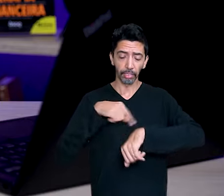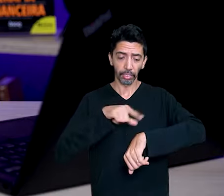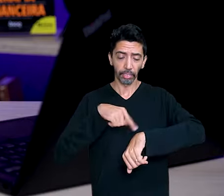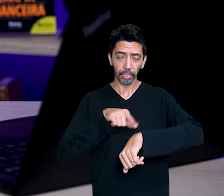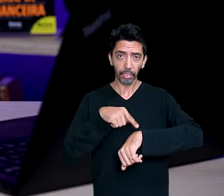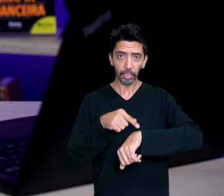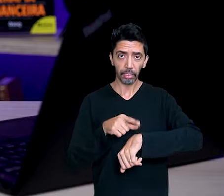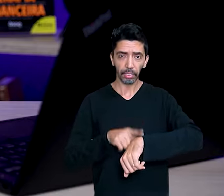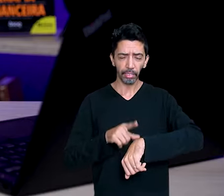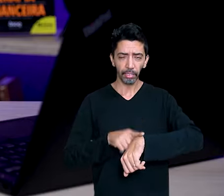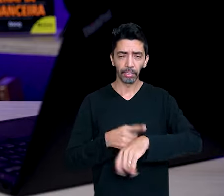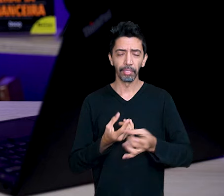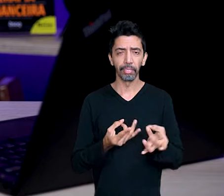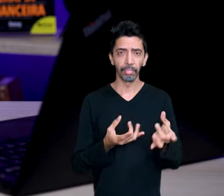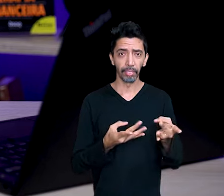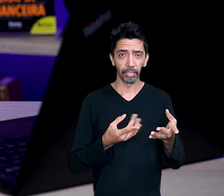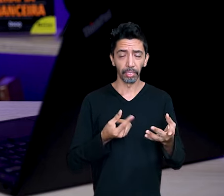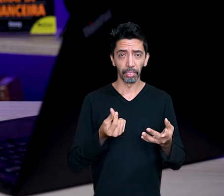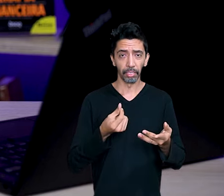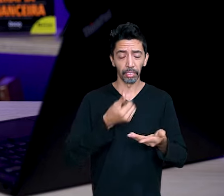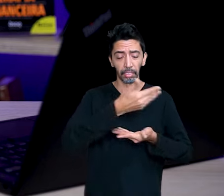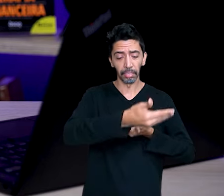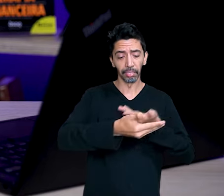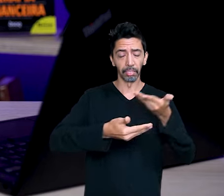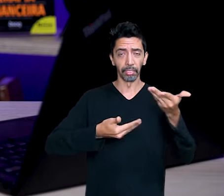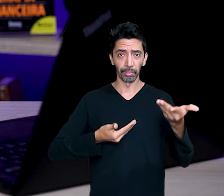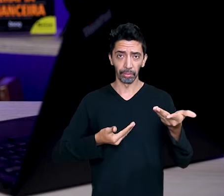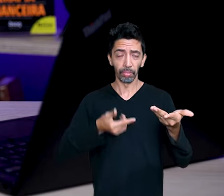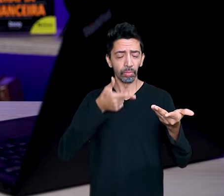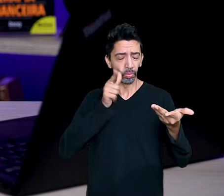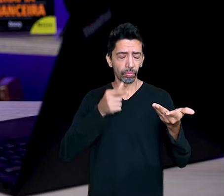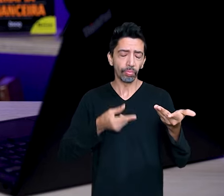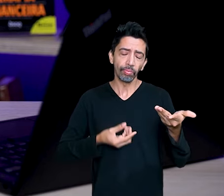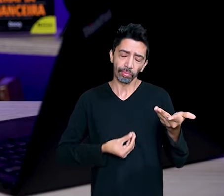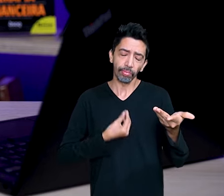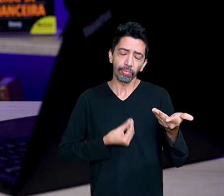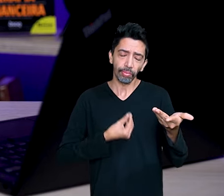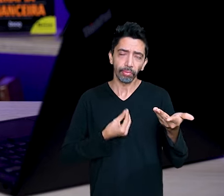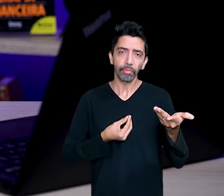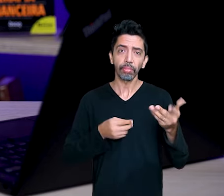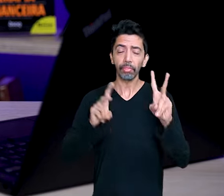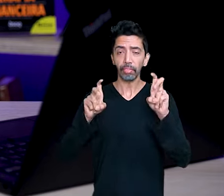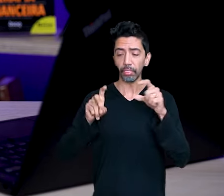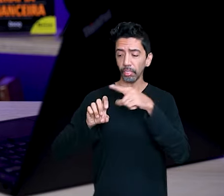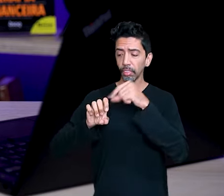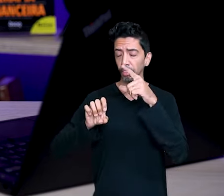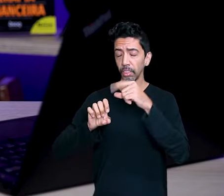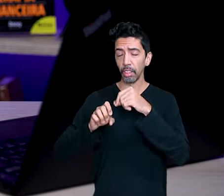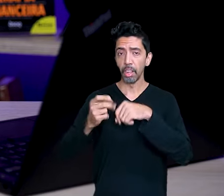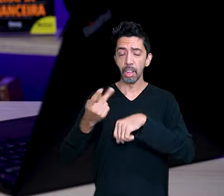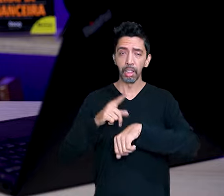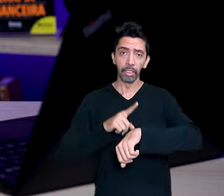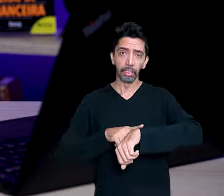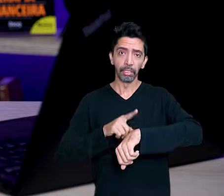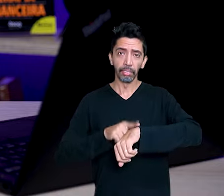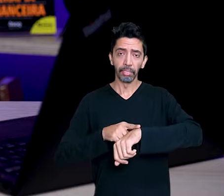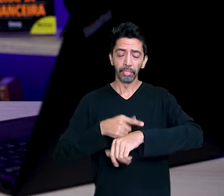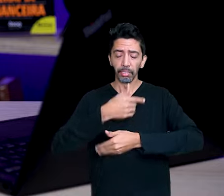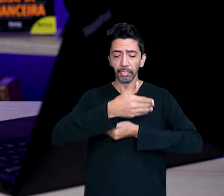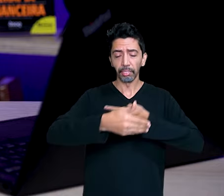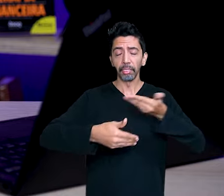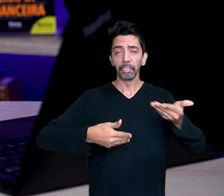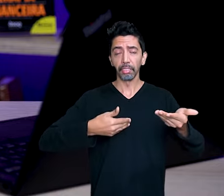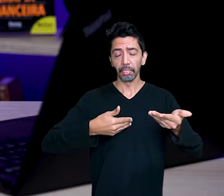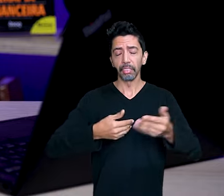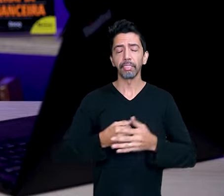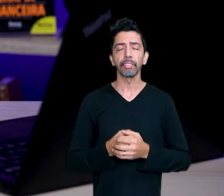ganhar dinheiro para poder se sustentar. Chamamos isso de empreender, fazer escambo das suas horas e receber recursos